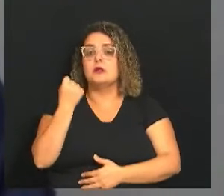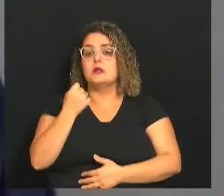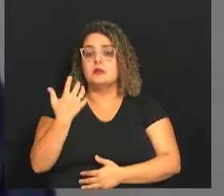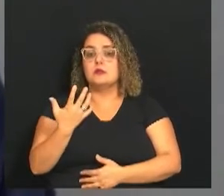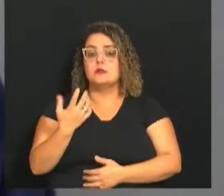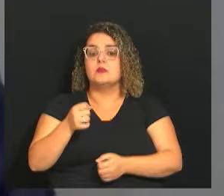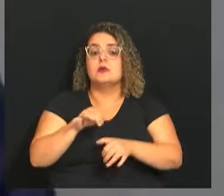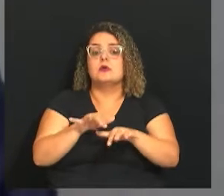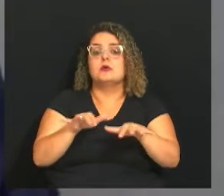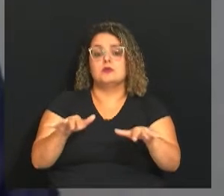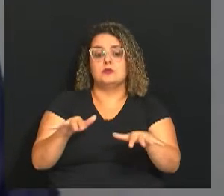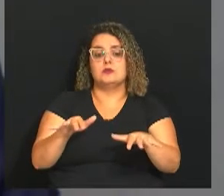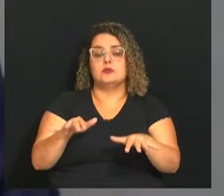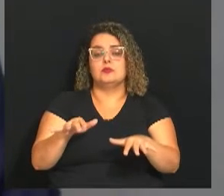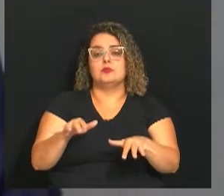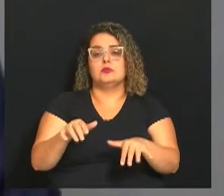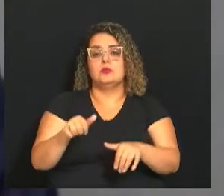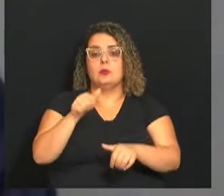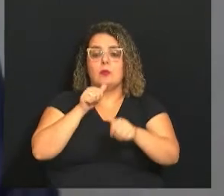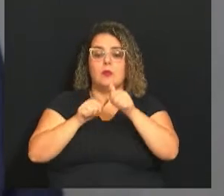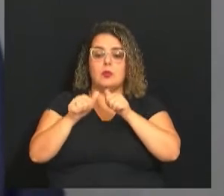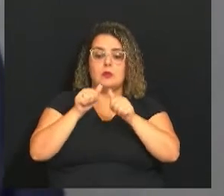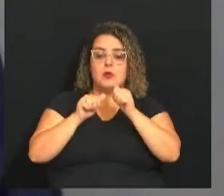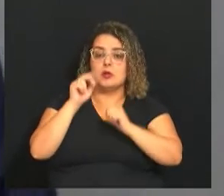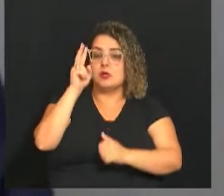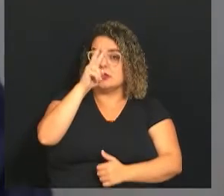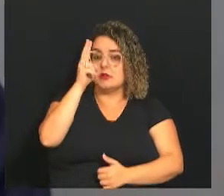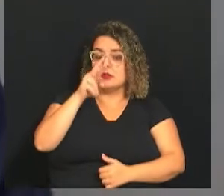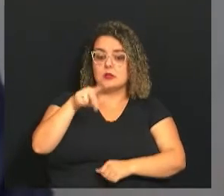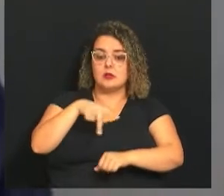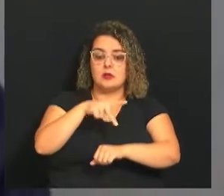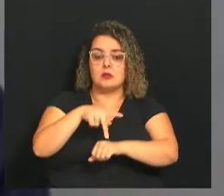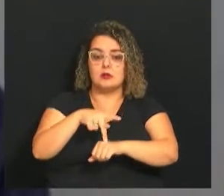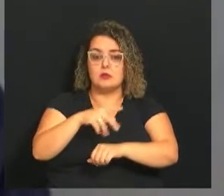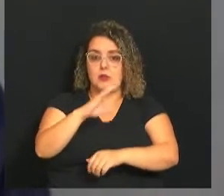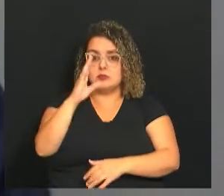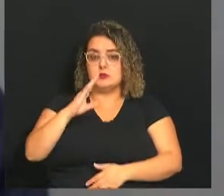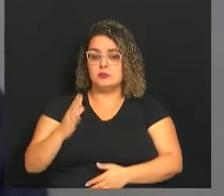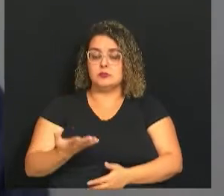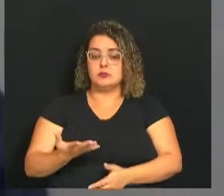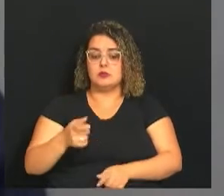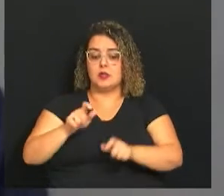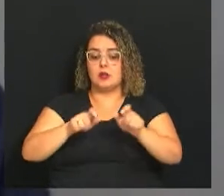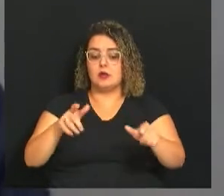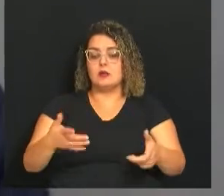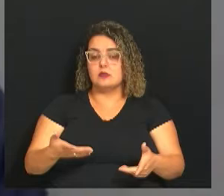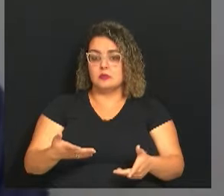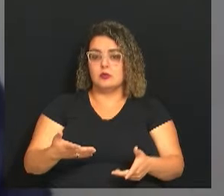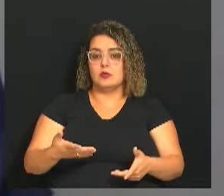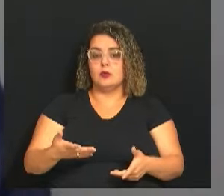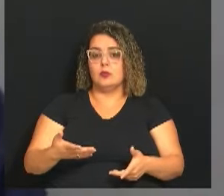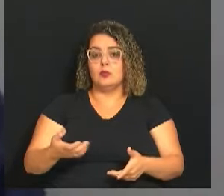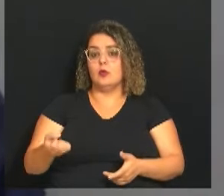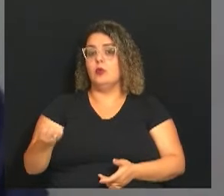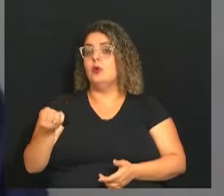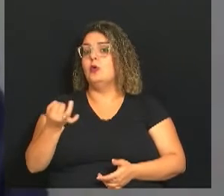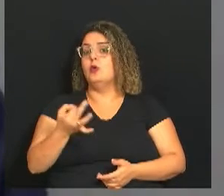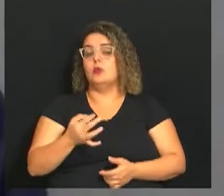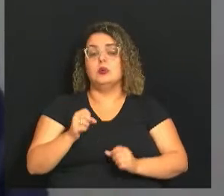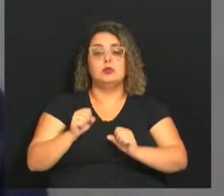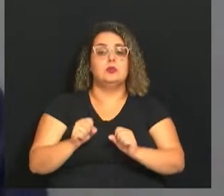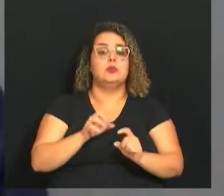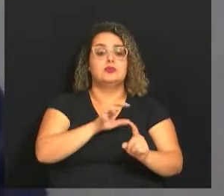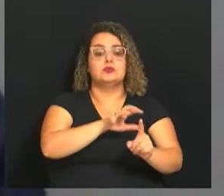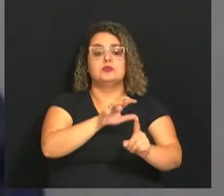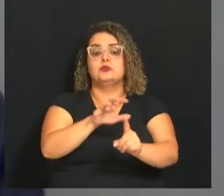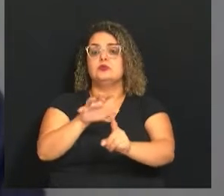do alcoolismo na população brasileira, para que vocês pudessem ter ideia do tanto que isso pode afetar